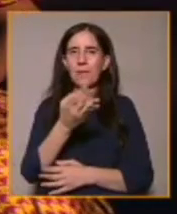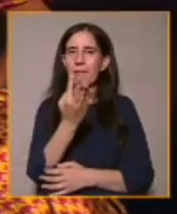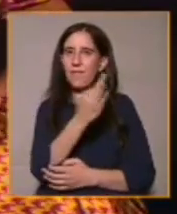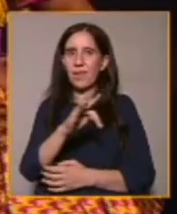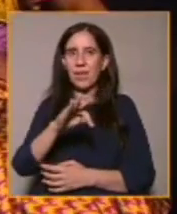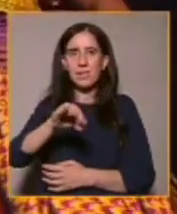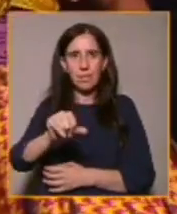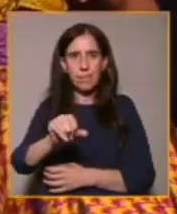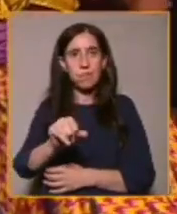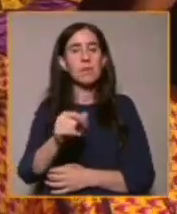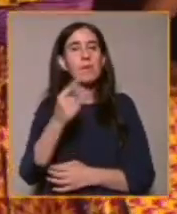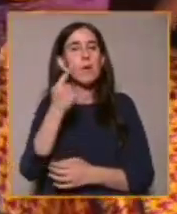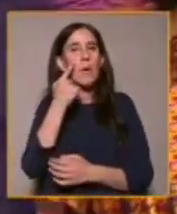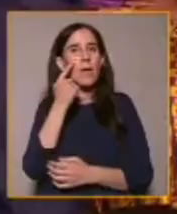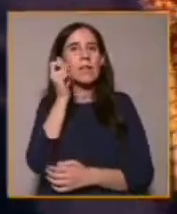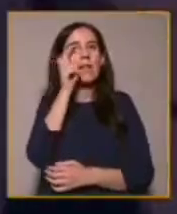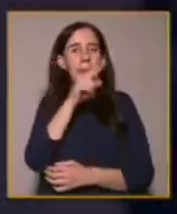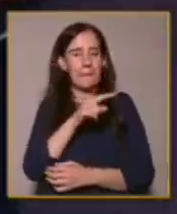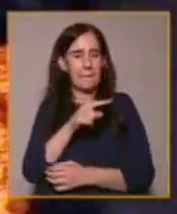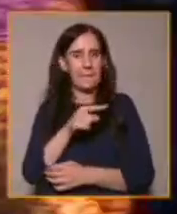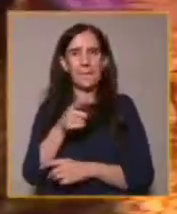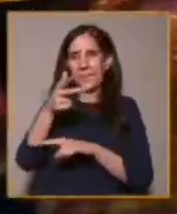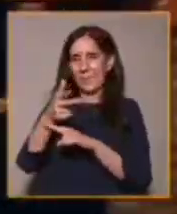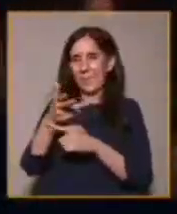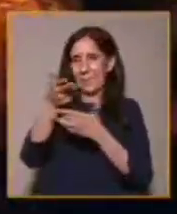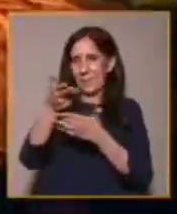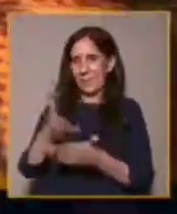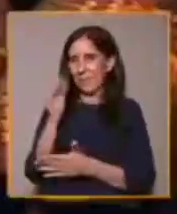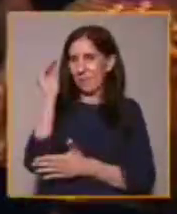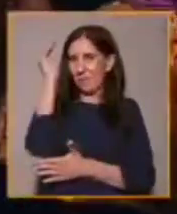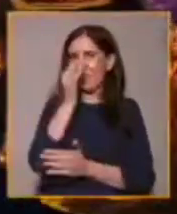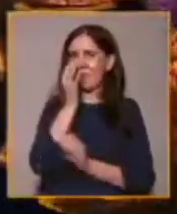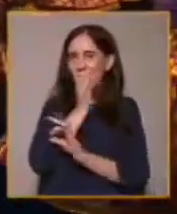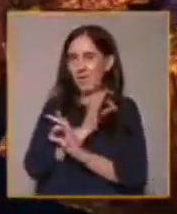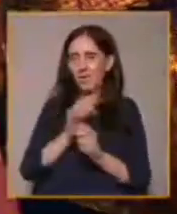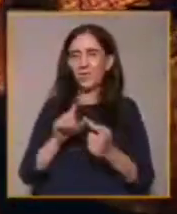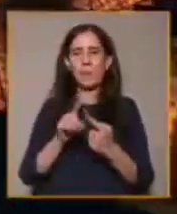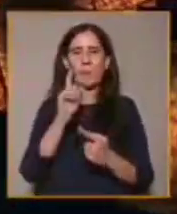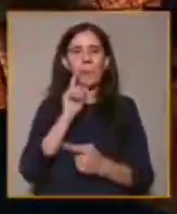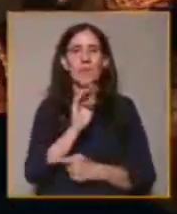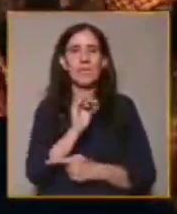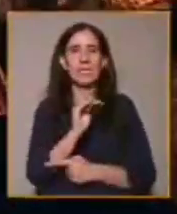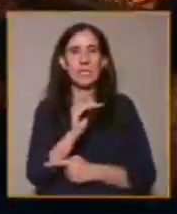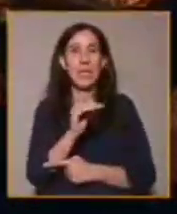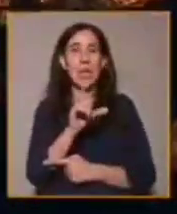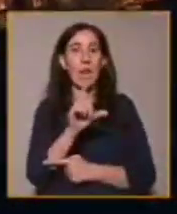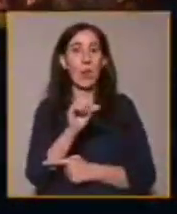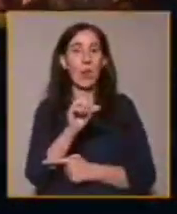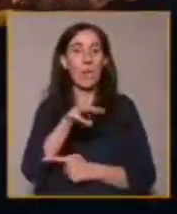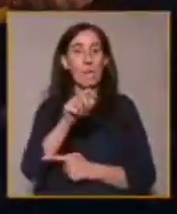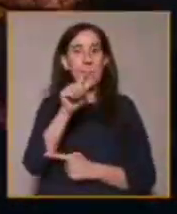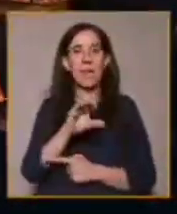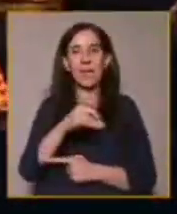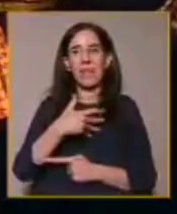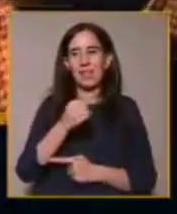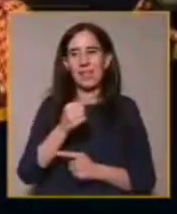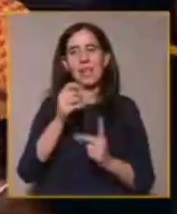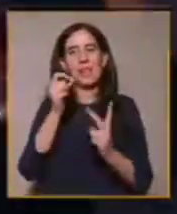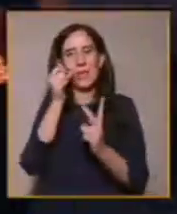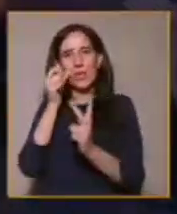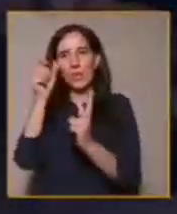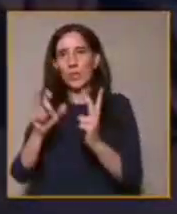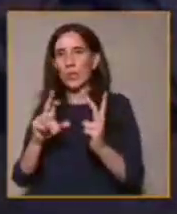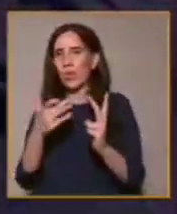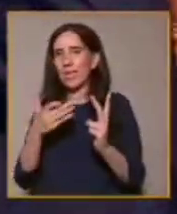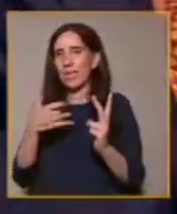E olhem quem temos aqui. Podes mostrar já os padrinhos que estão lindos. É a Salomé Caldeira, que é a madrinha, e o Rui Andrade, que é o padrinho. Olá!